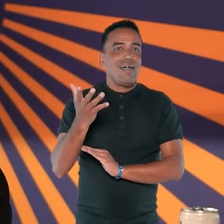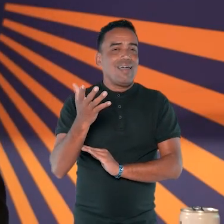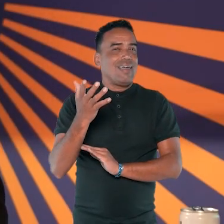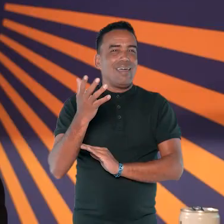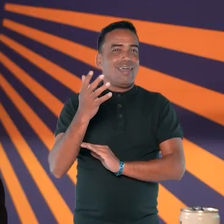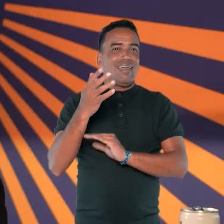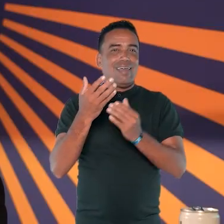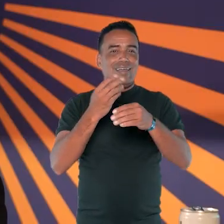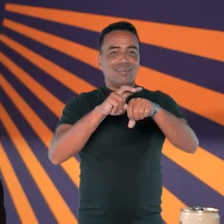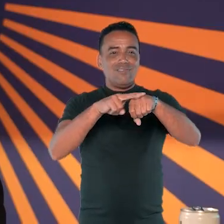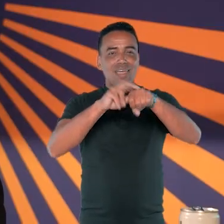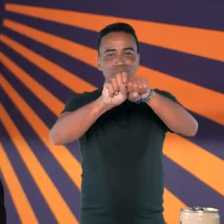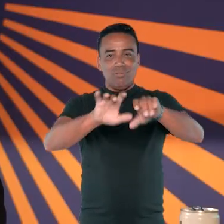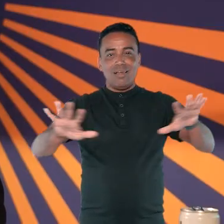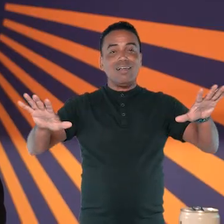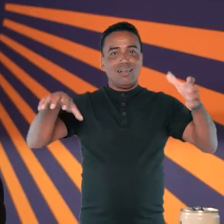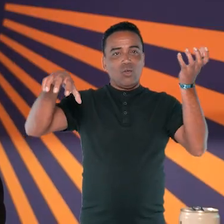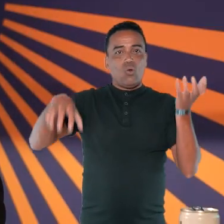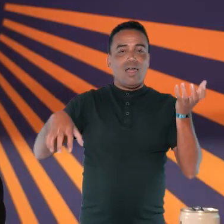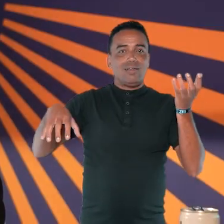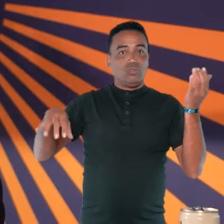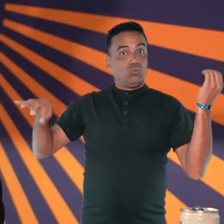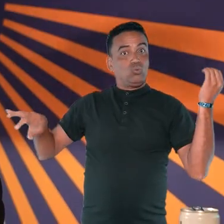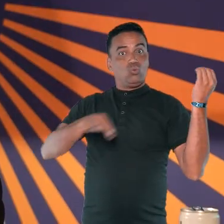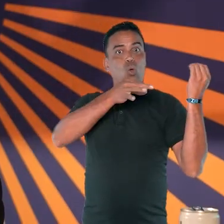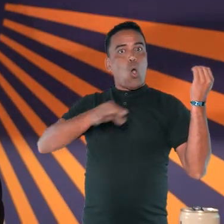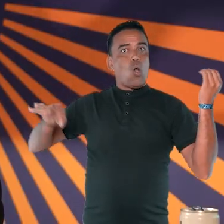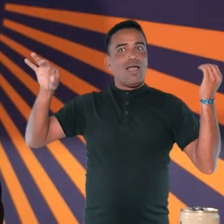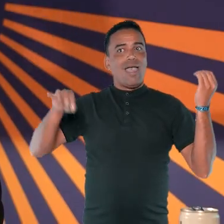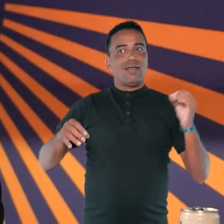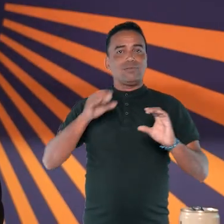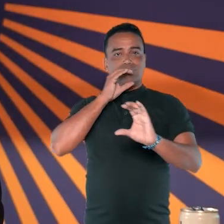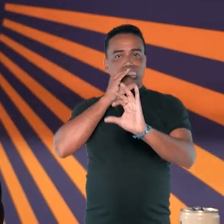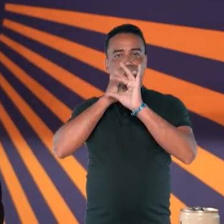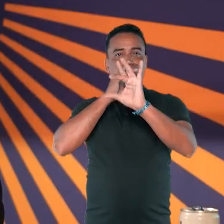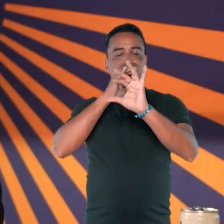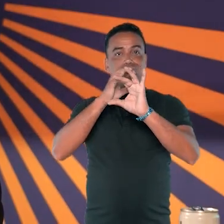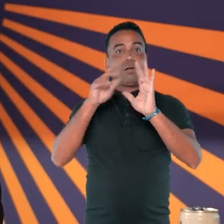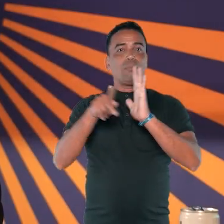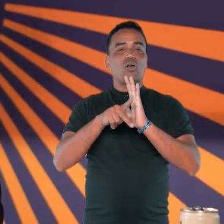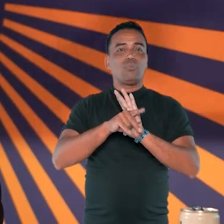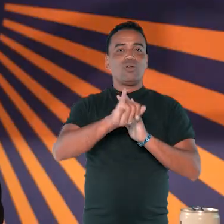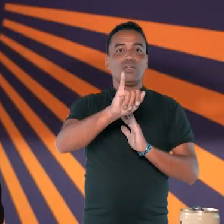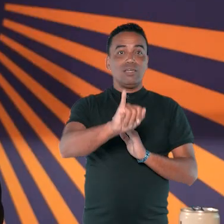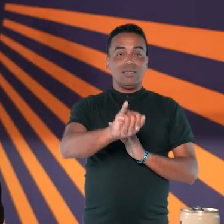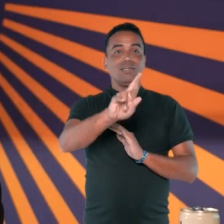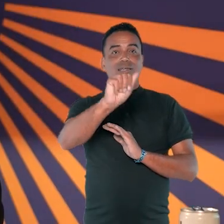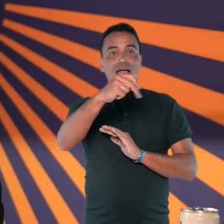gramado do Congresso a orquestra e tocaram o Irapuru de Carlos